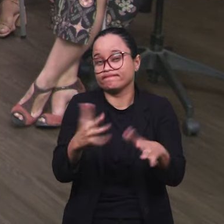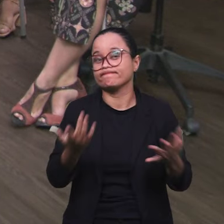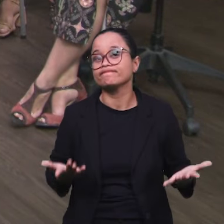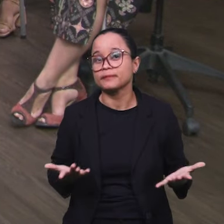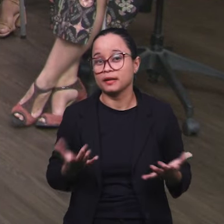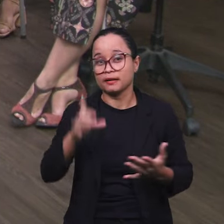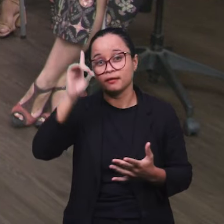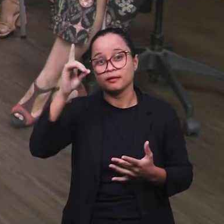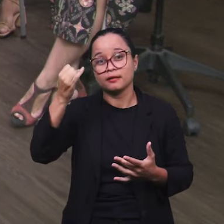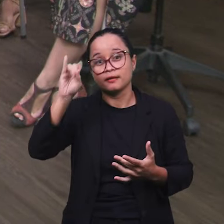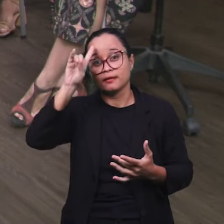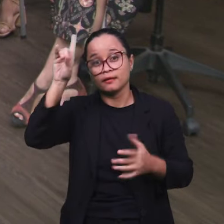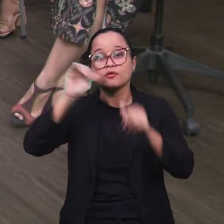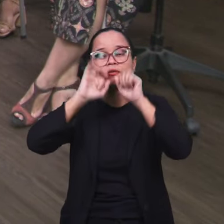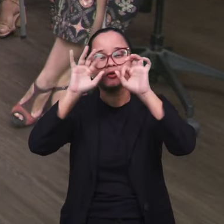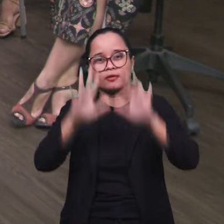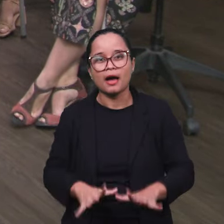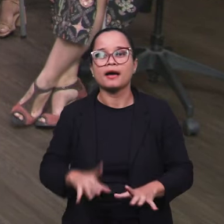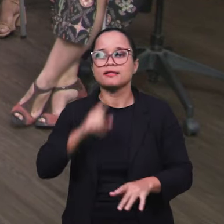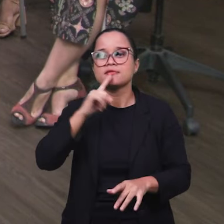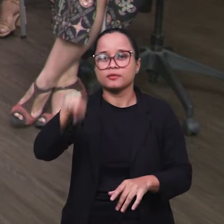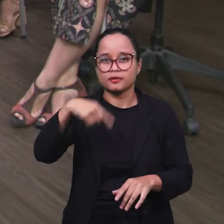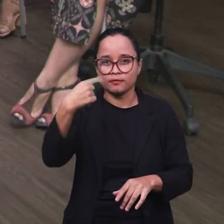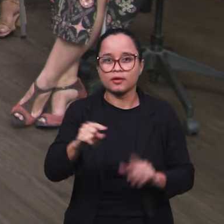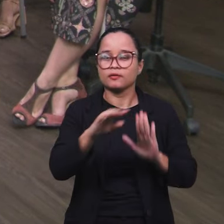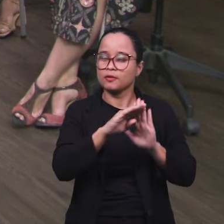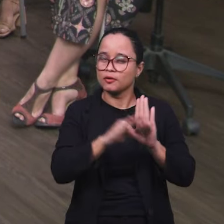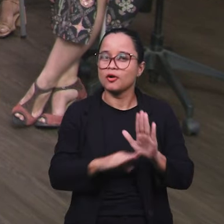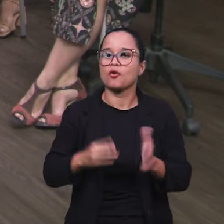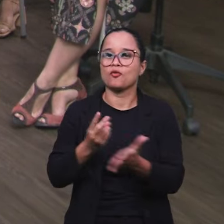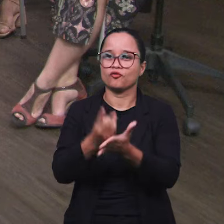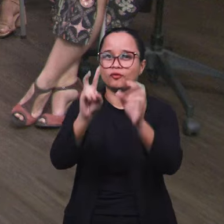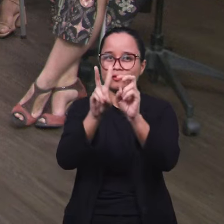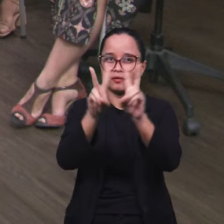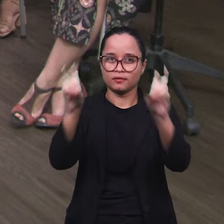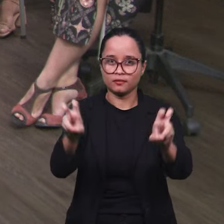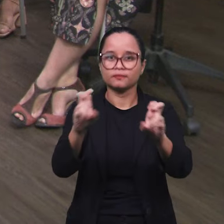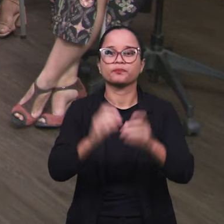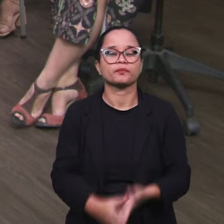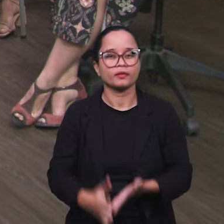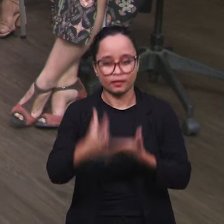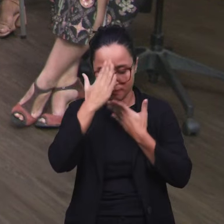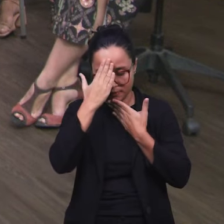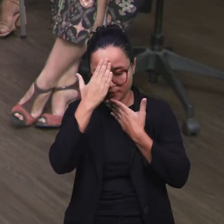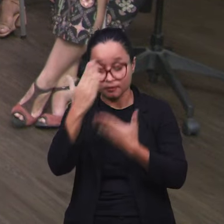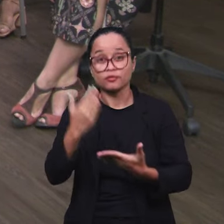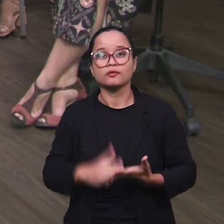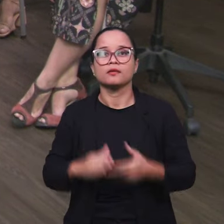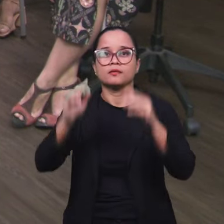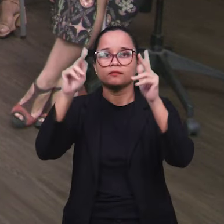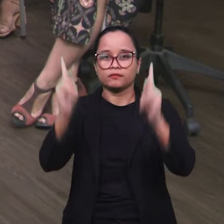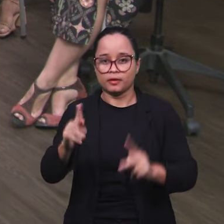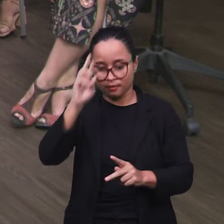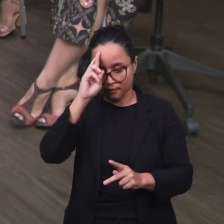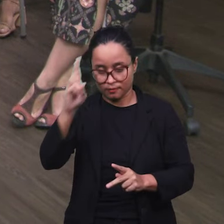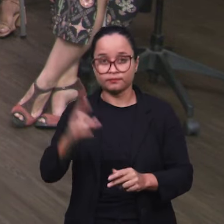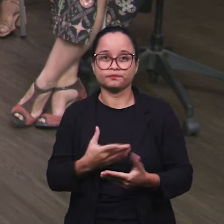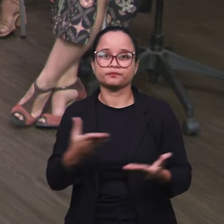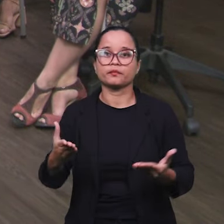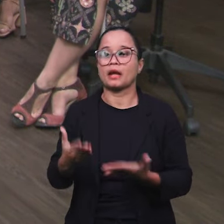Deus quiser, a gente se encontra na semana que vem com mais uma edição desse programa, continuando esse assunto. Tá bom, Antônio Carlos? Obrigado pela sua participação. Paz do